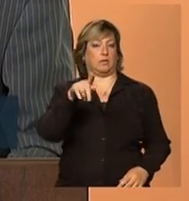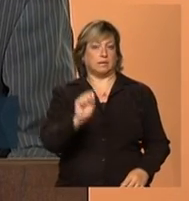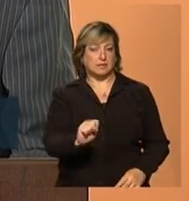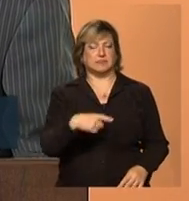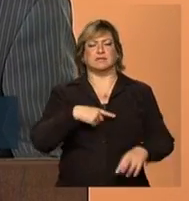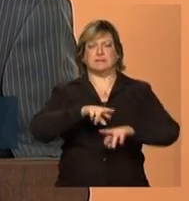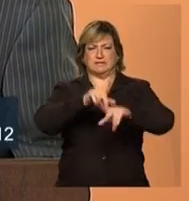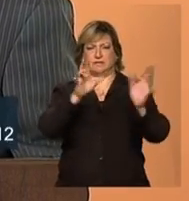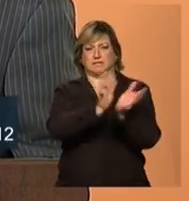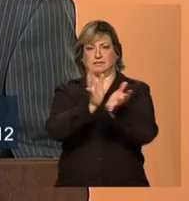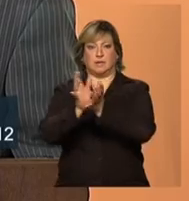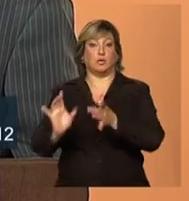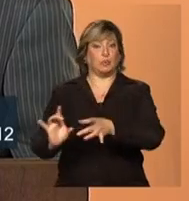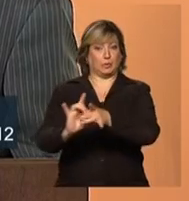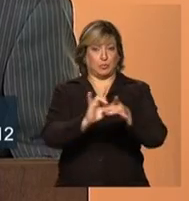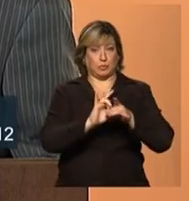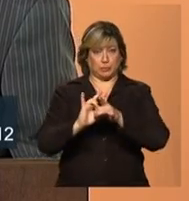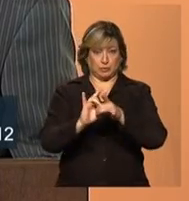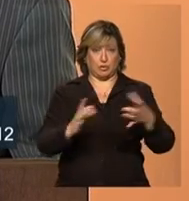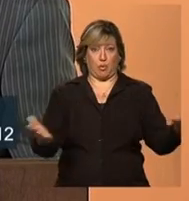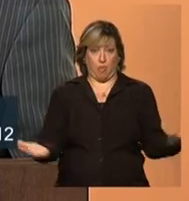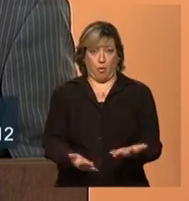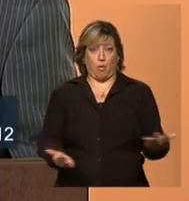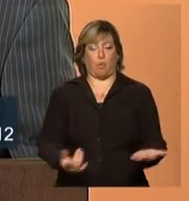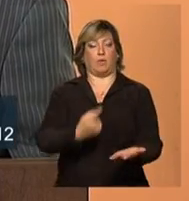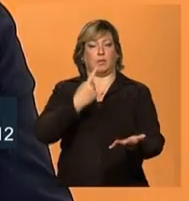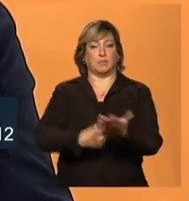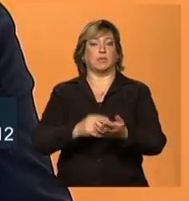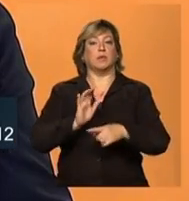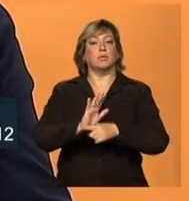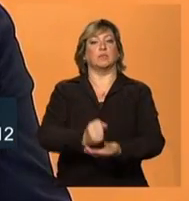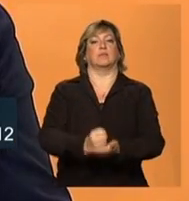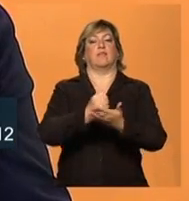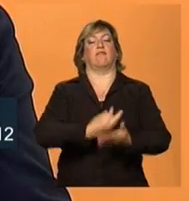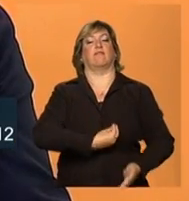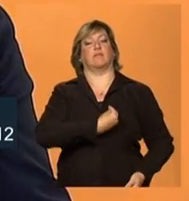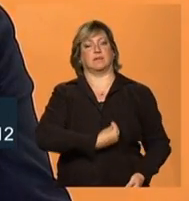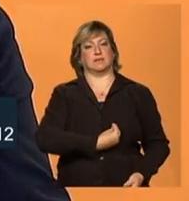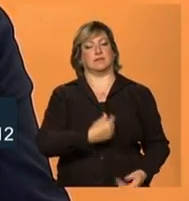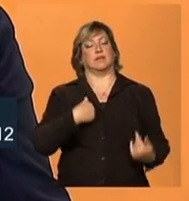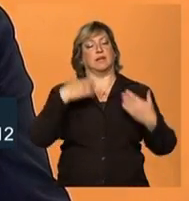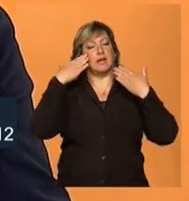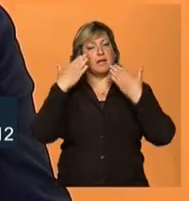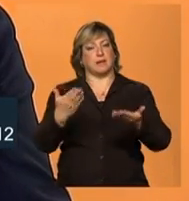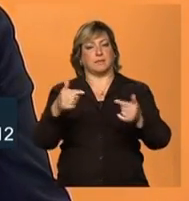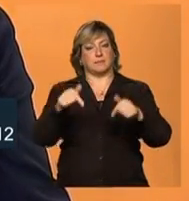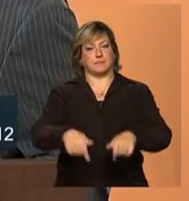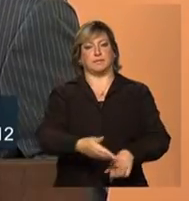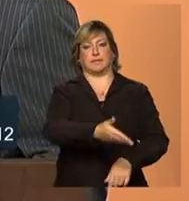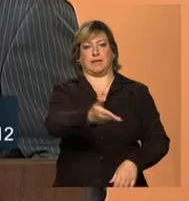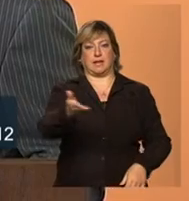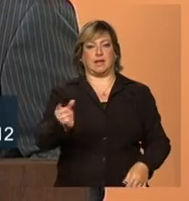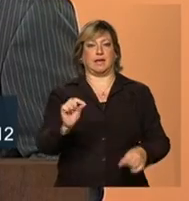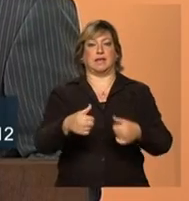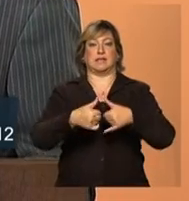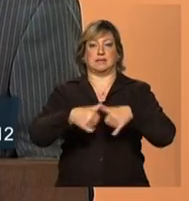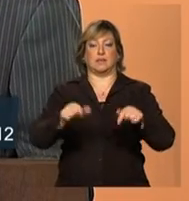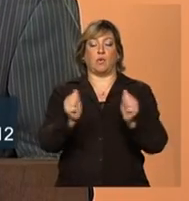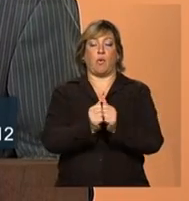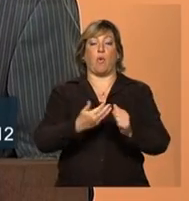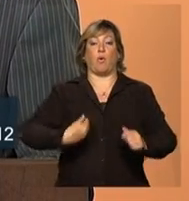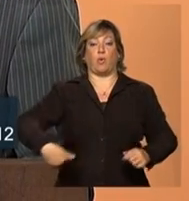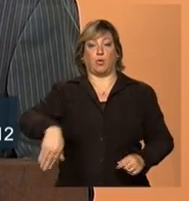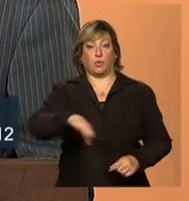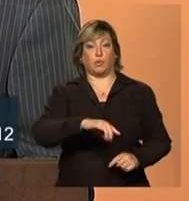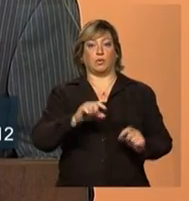governamentais que se unem nesse Pacto pela Vida. Agradecer aqui aqueles que estão conosco e que